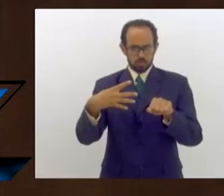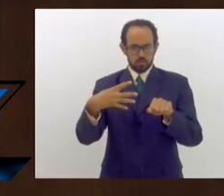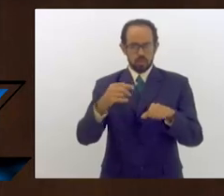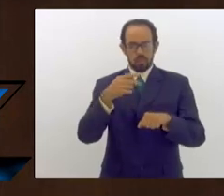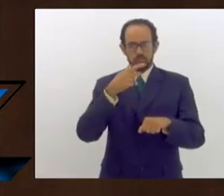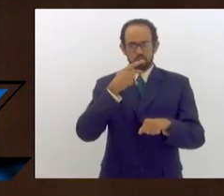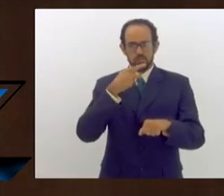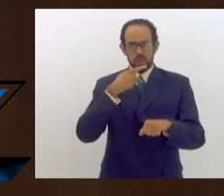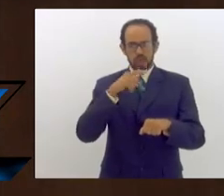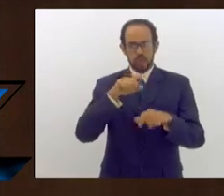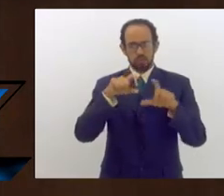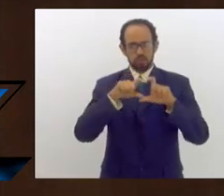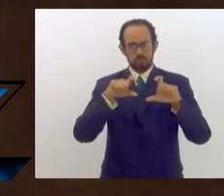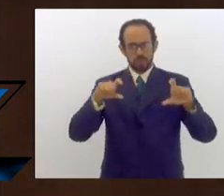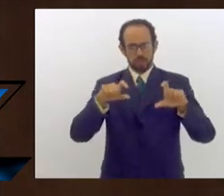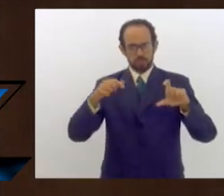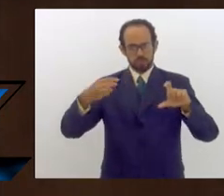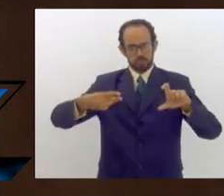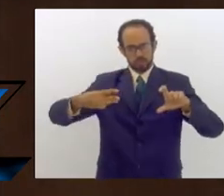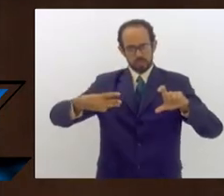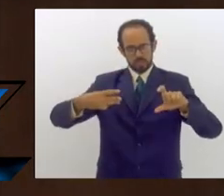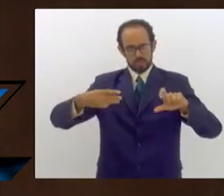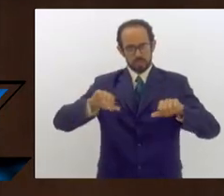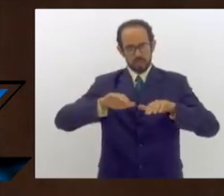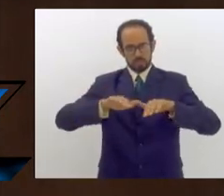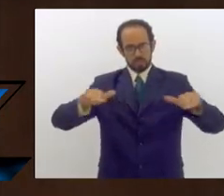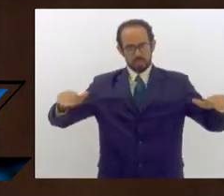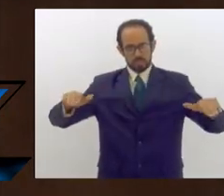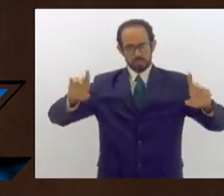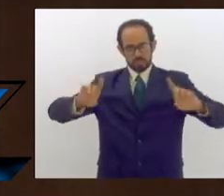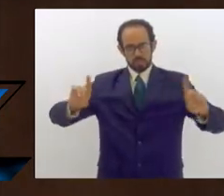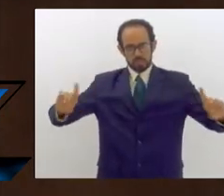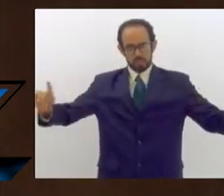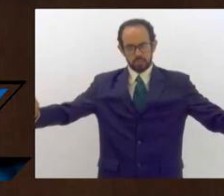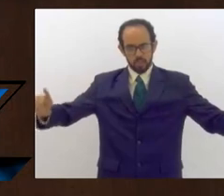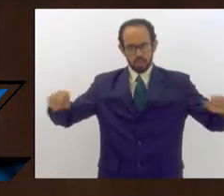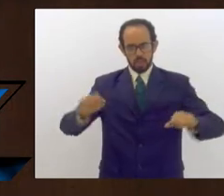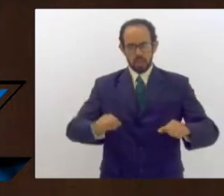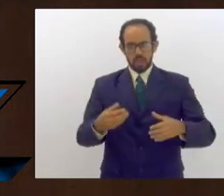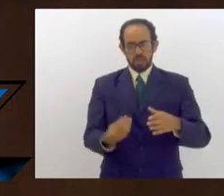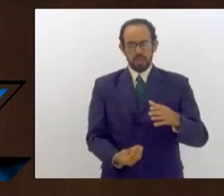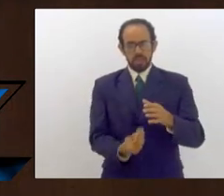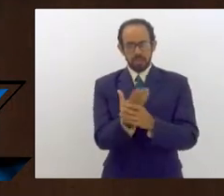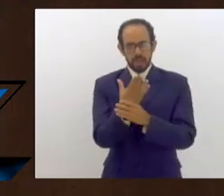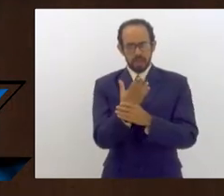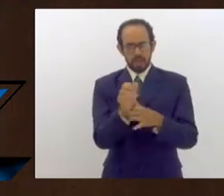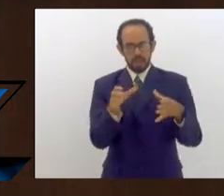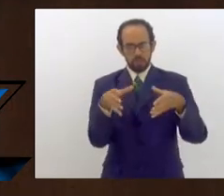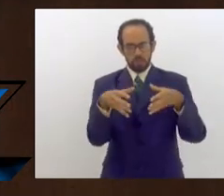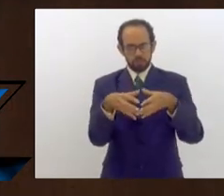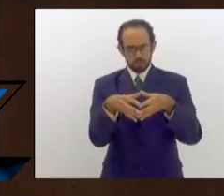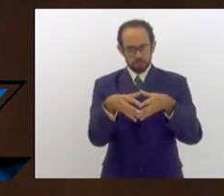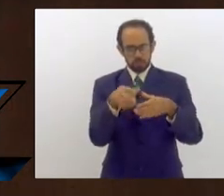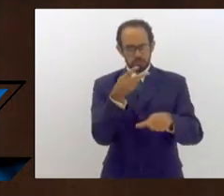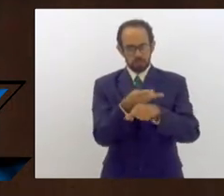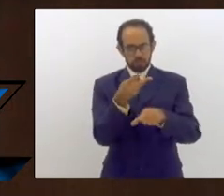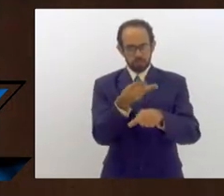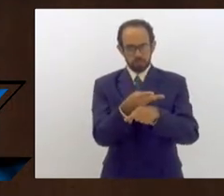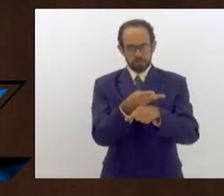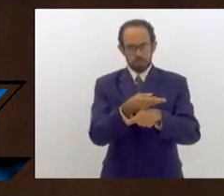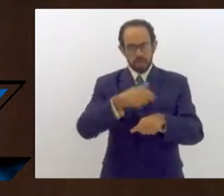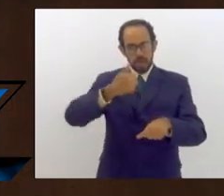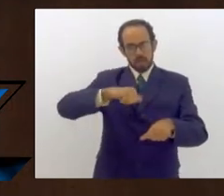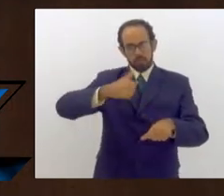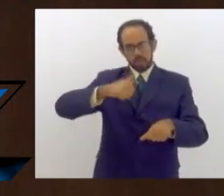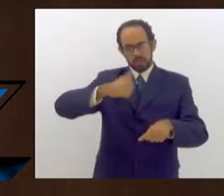por exemplo no parágrafo 3 que a mesa de diretora nomeará comissão de premiação com a finalidade avaliar as